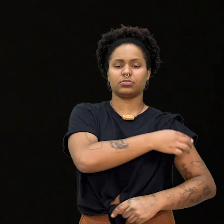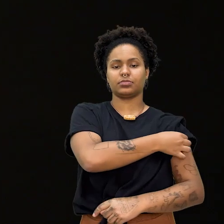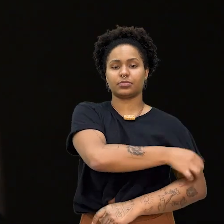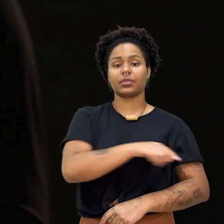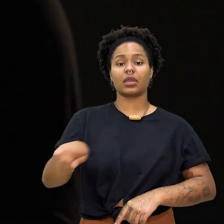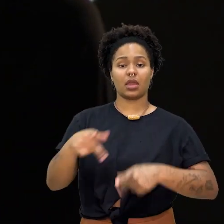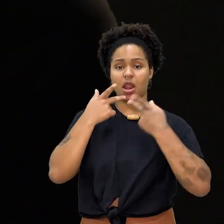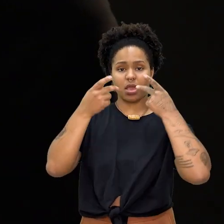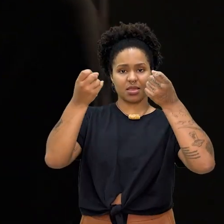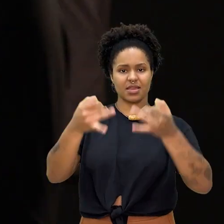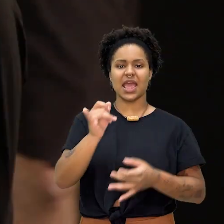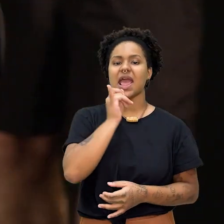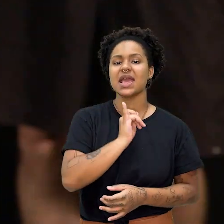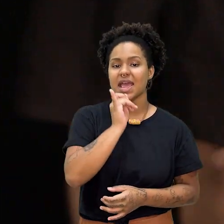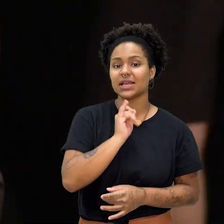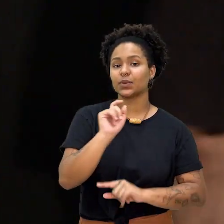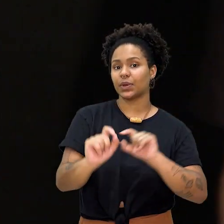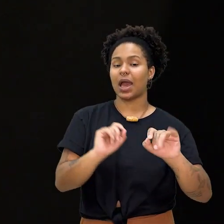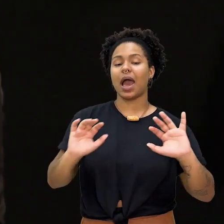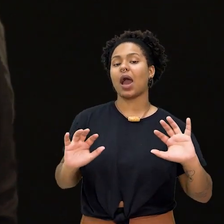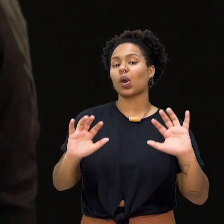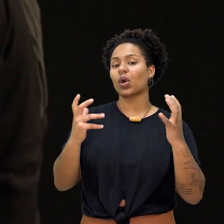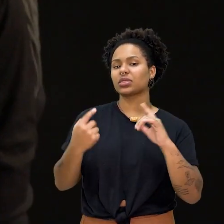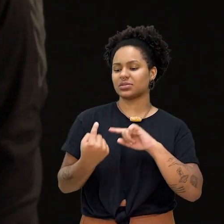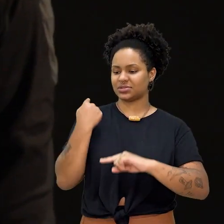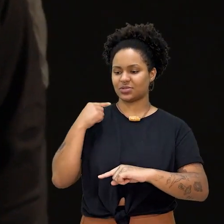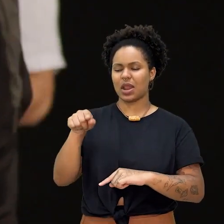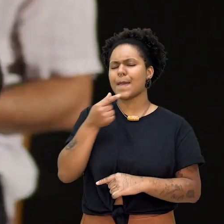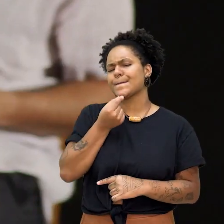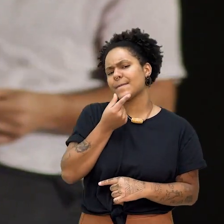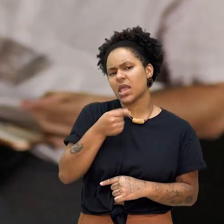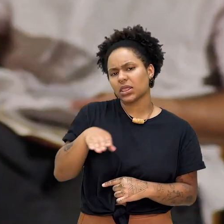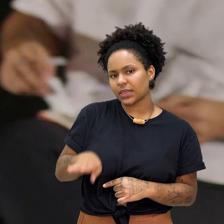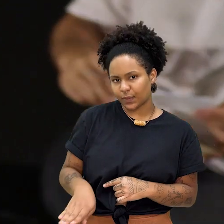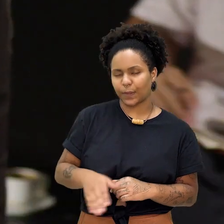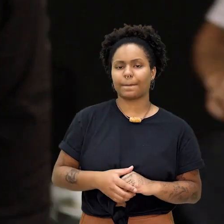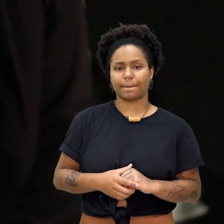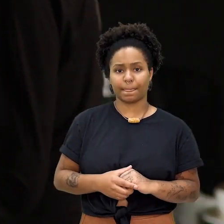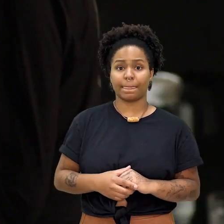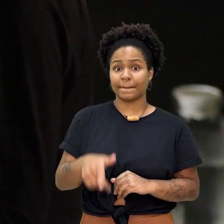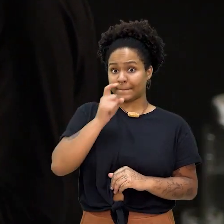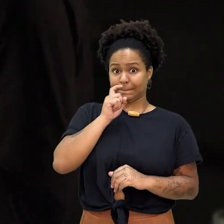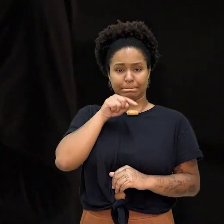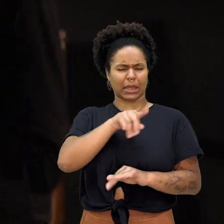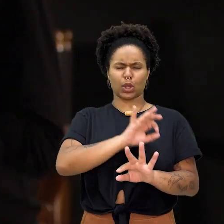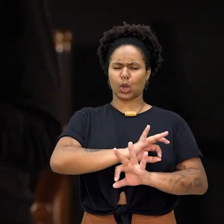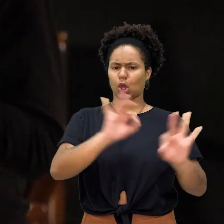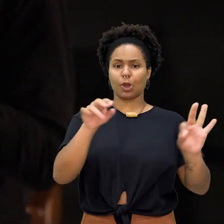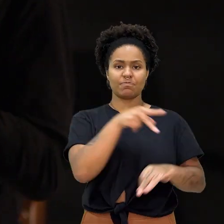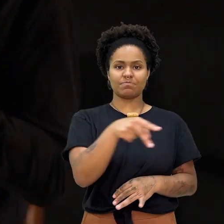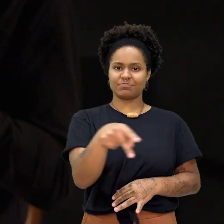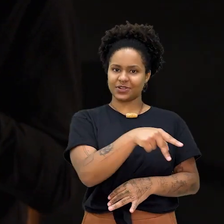Ele cita um exemplo do que aconteceu quando ele era menino. Seu pai era um